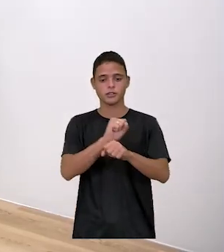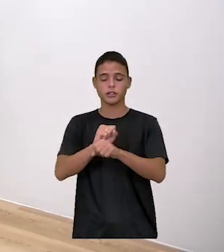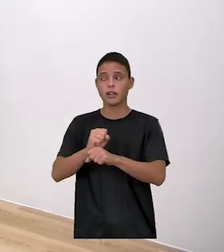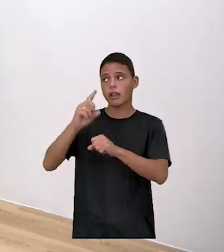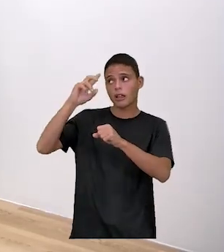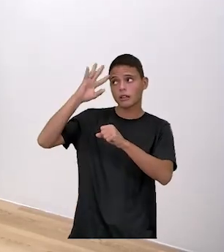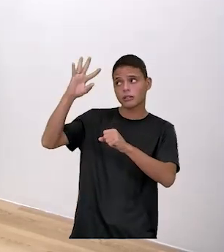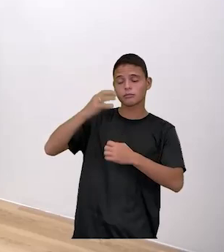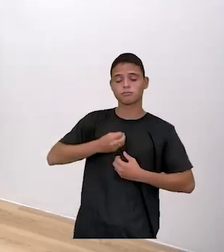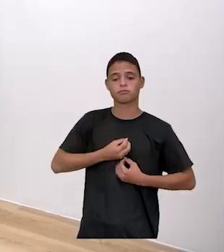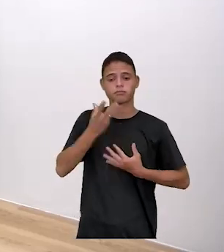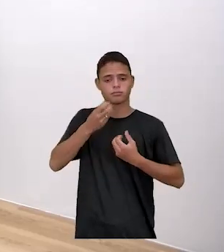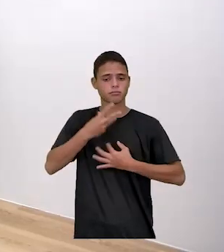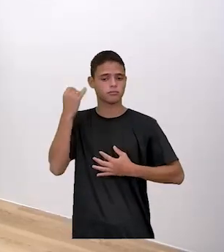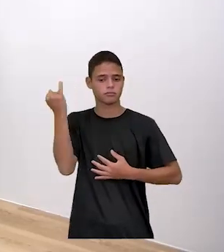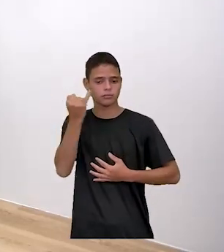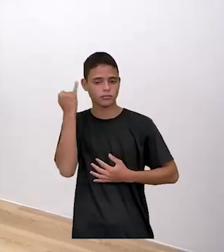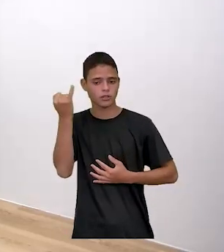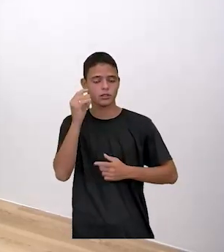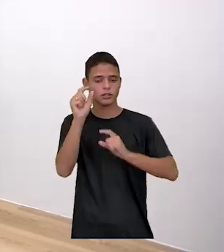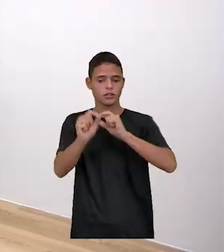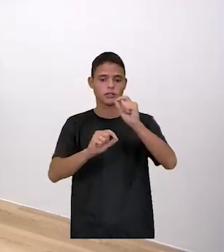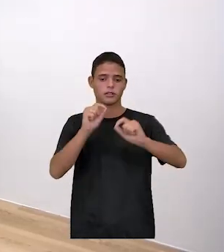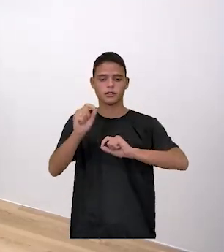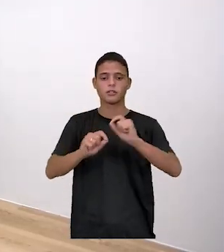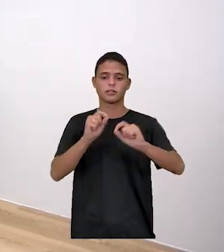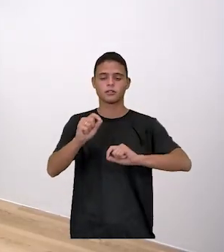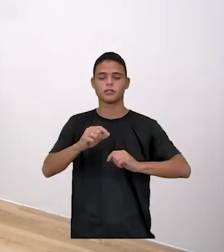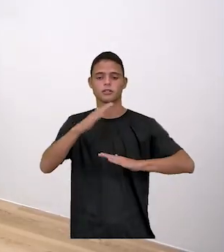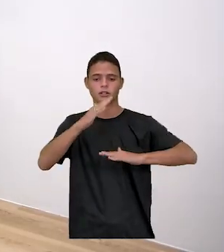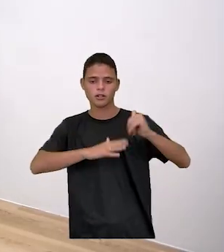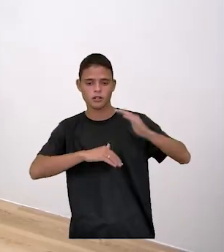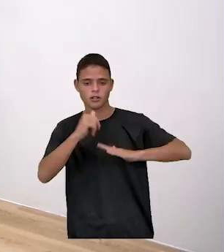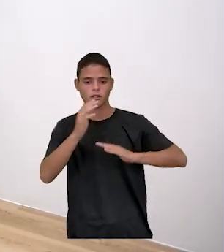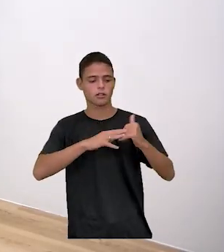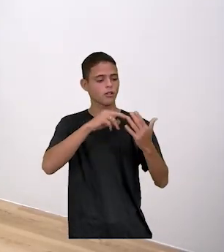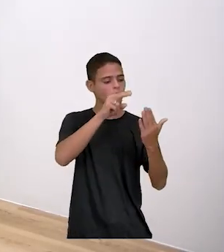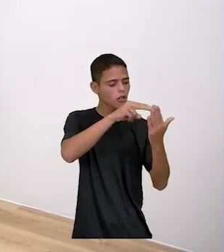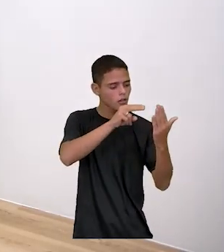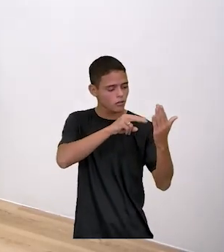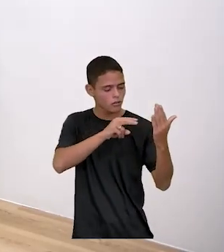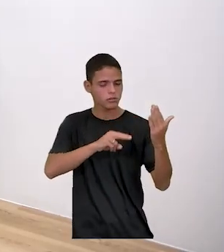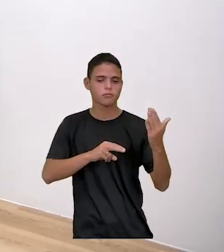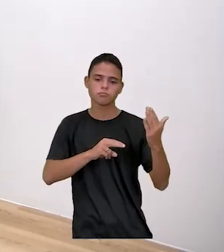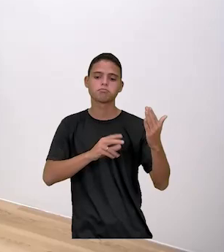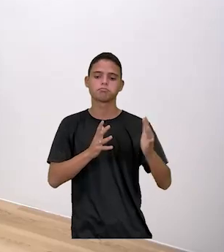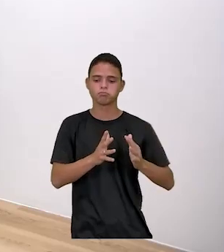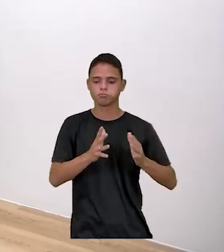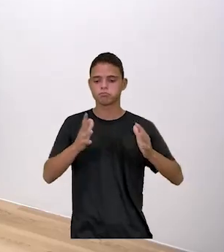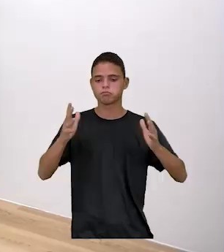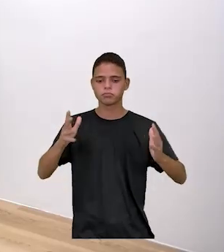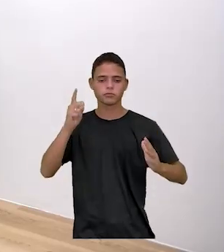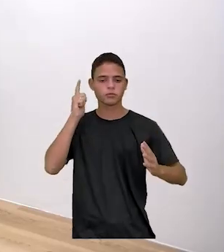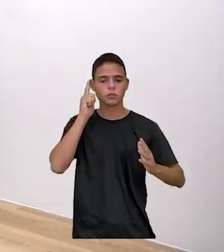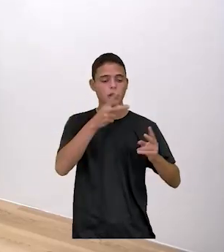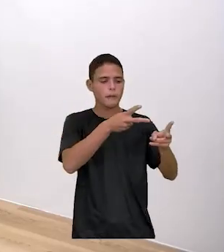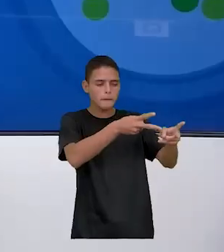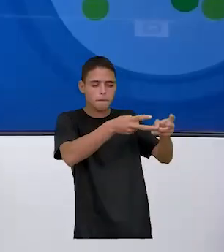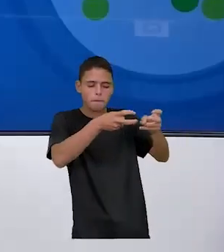inspiração. Então, é importante que a gente perceba para ler com qualidade, para ter uma leitura grandiosa, onde você consiga